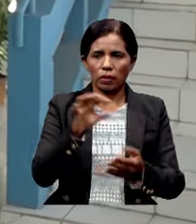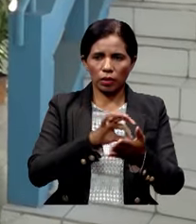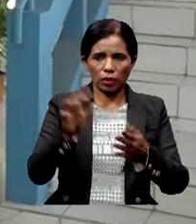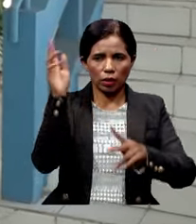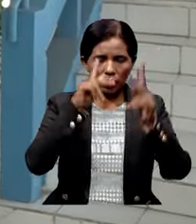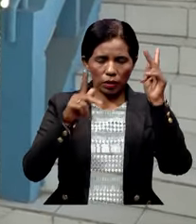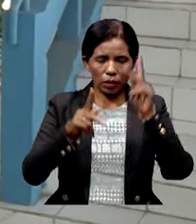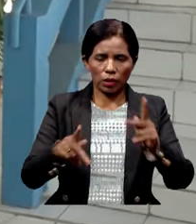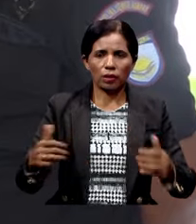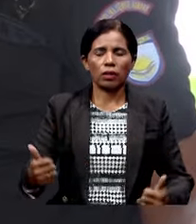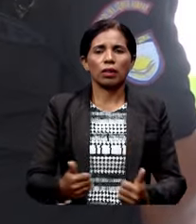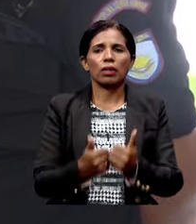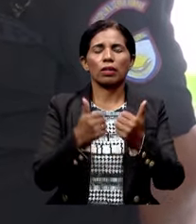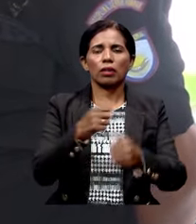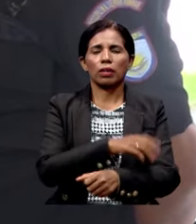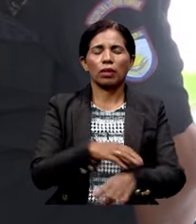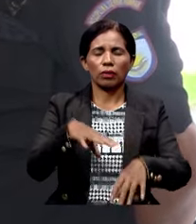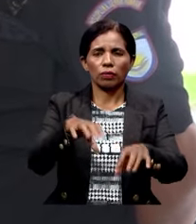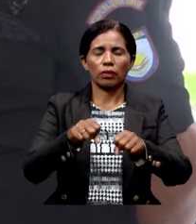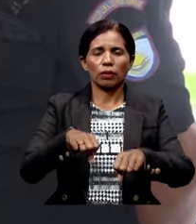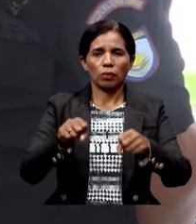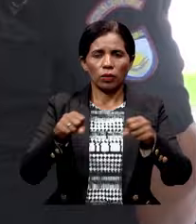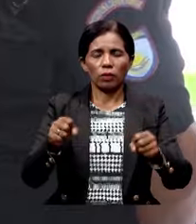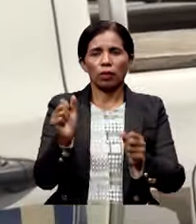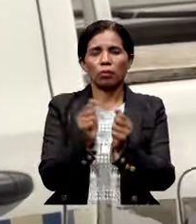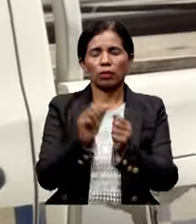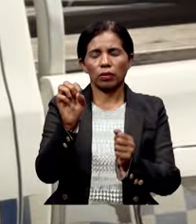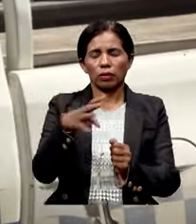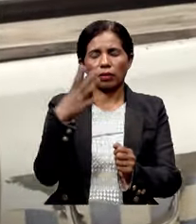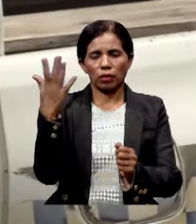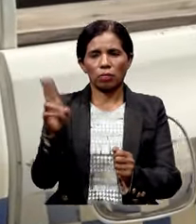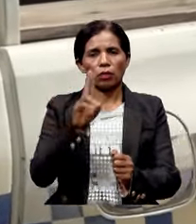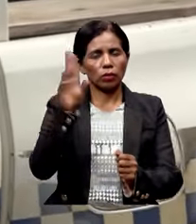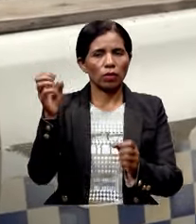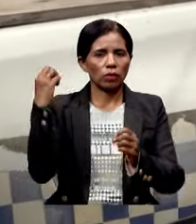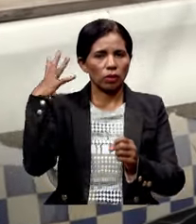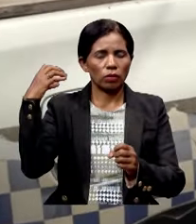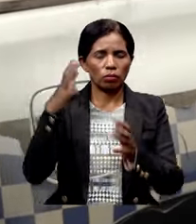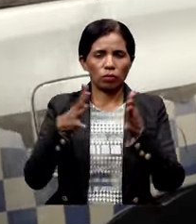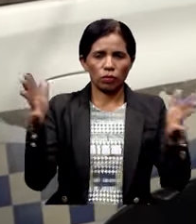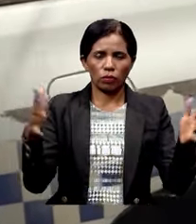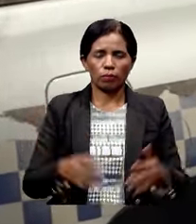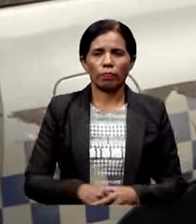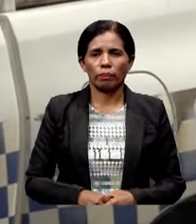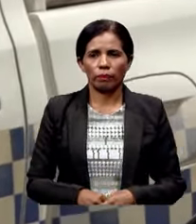caso acidente nem, no prende motorizada sanu resinhat, tamba usa canu resin. Celina Lopes, Tito Silva, GMN.